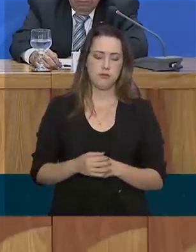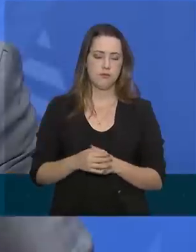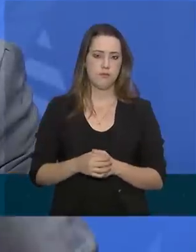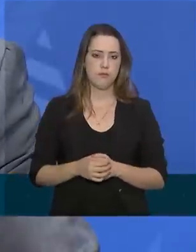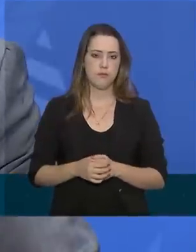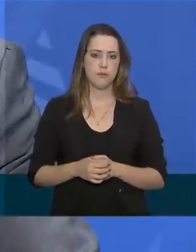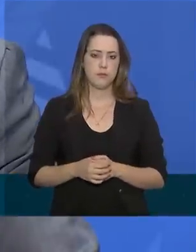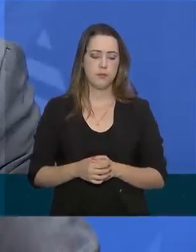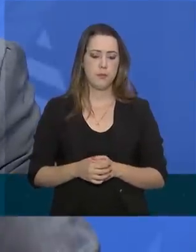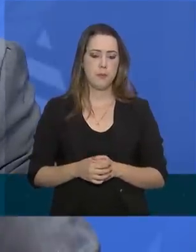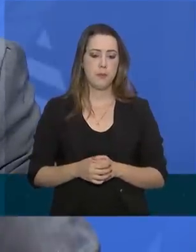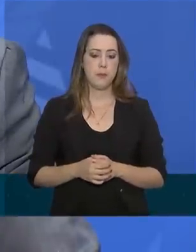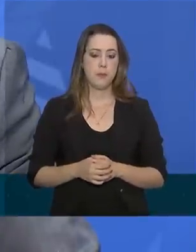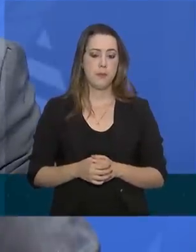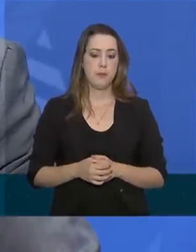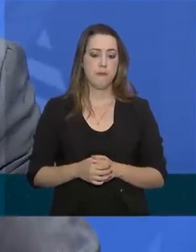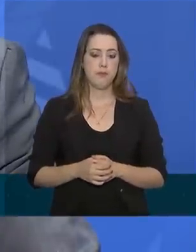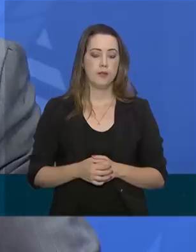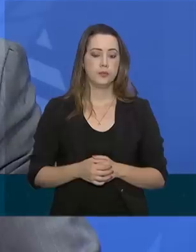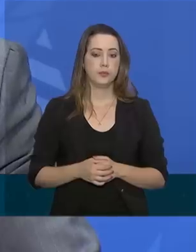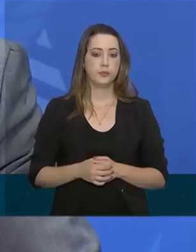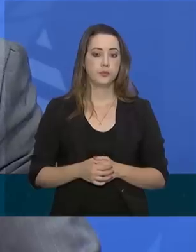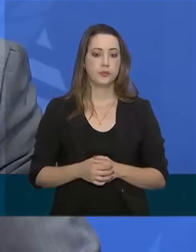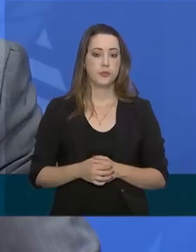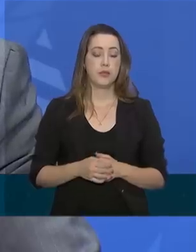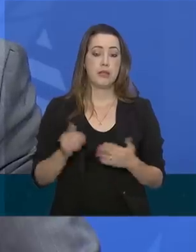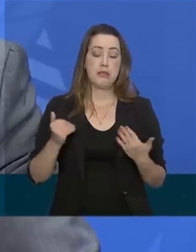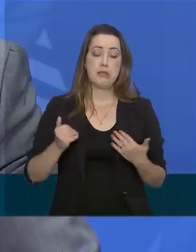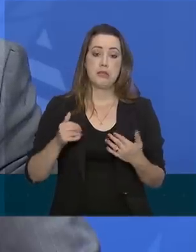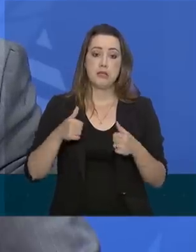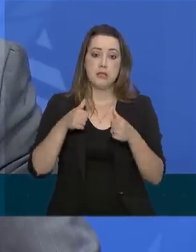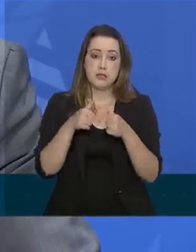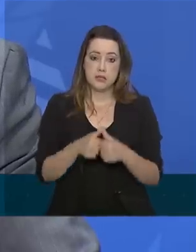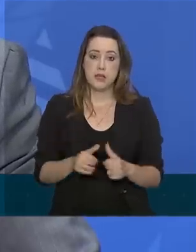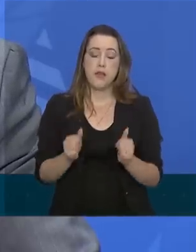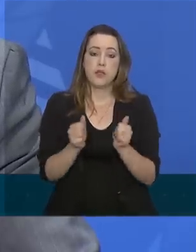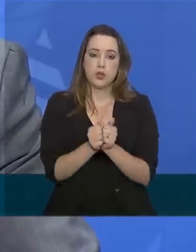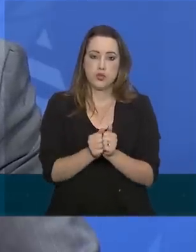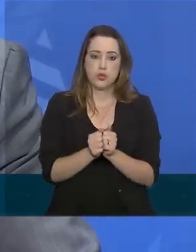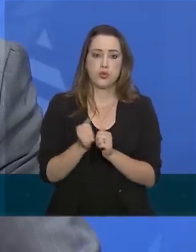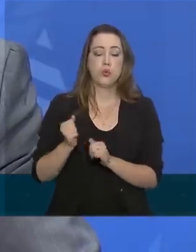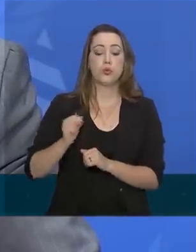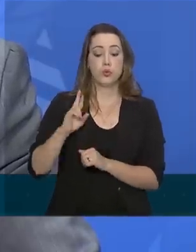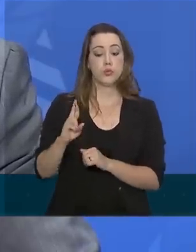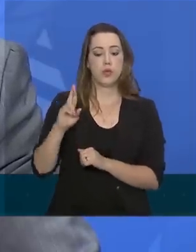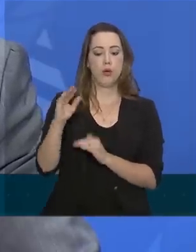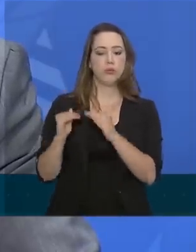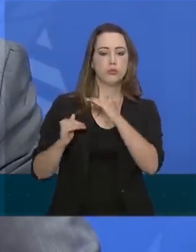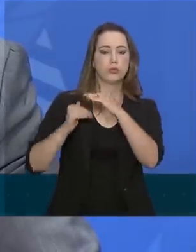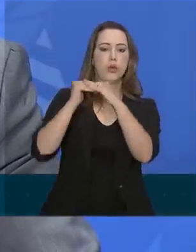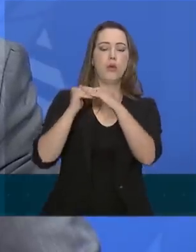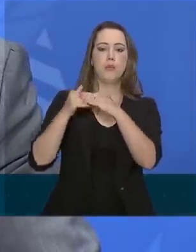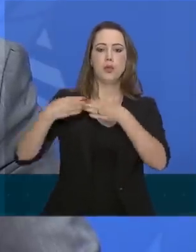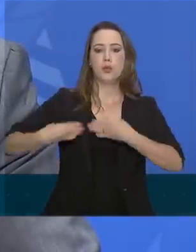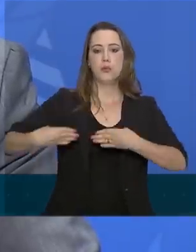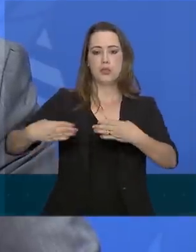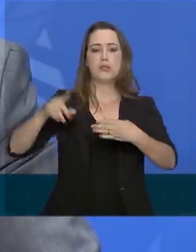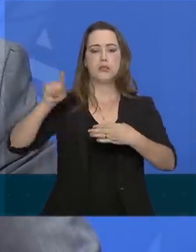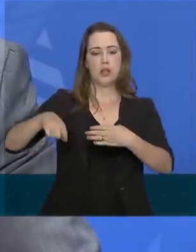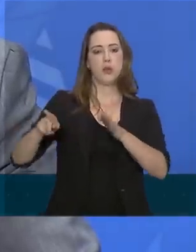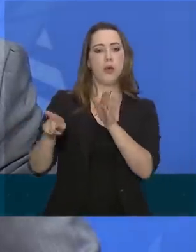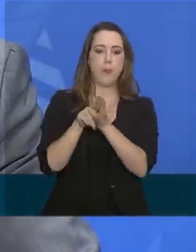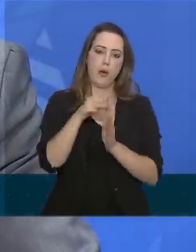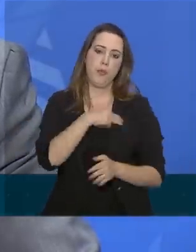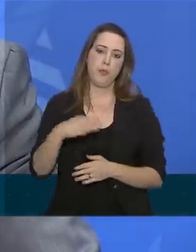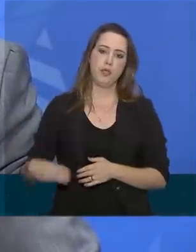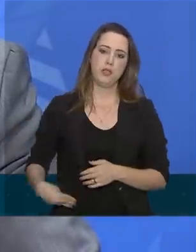onde estava lá presente a maior autoridade do ministério que o ministro com o seu corpo técnico diversos